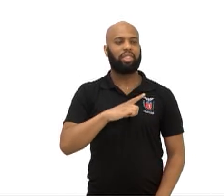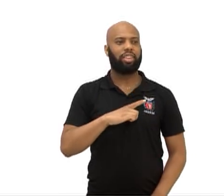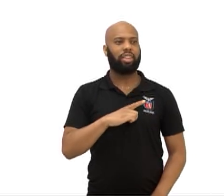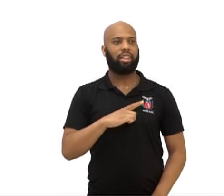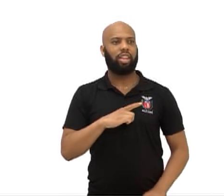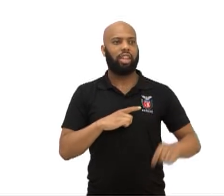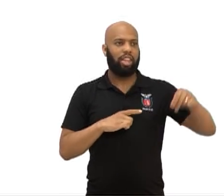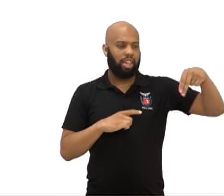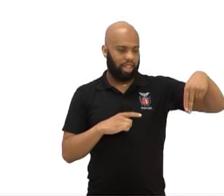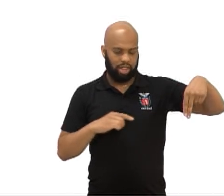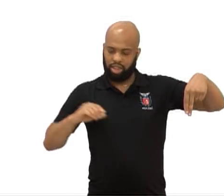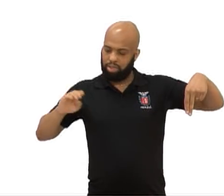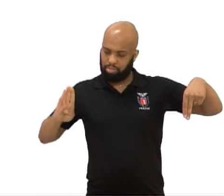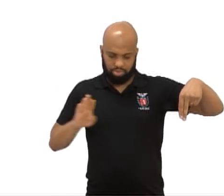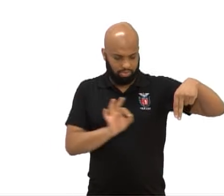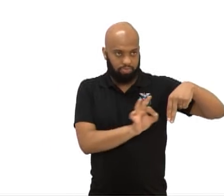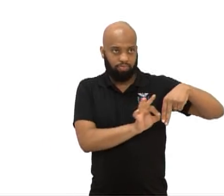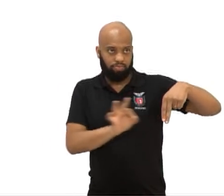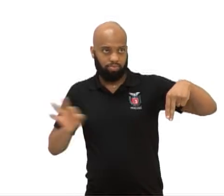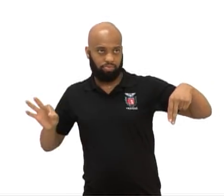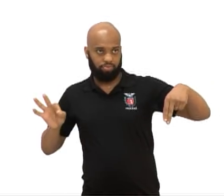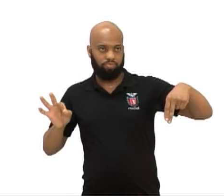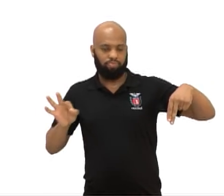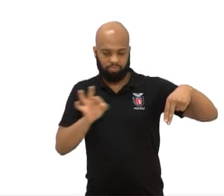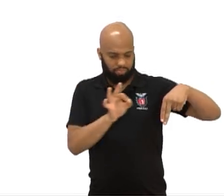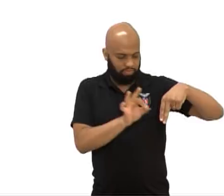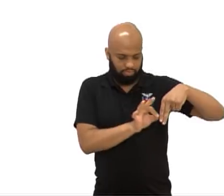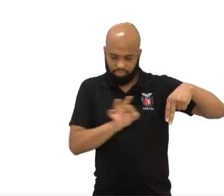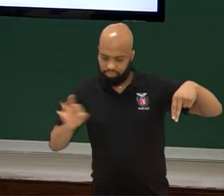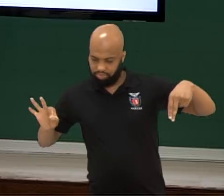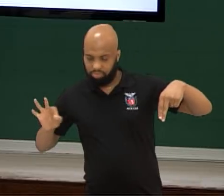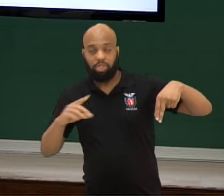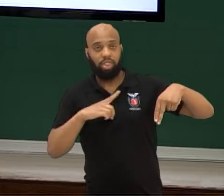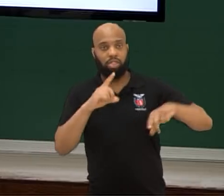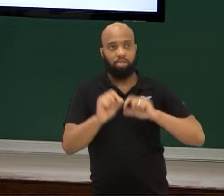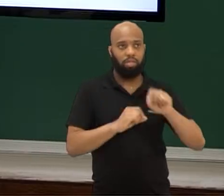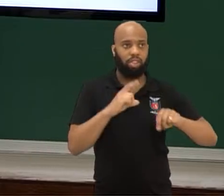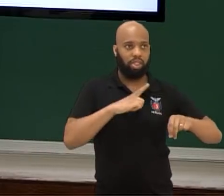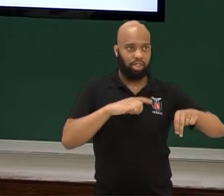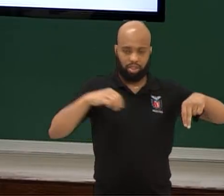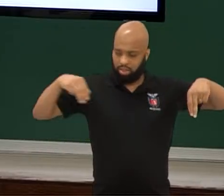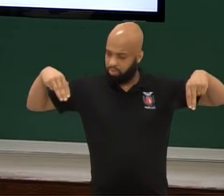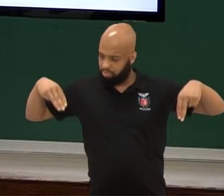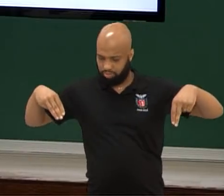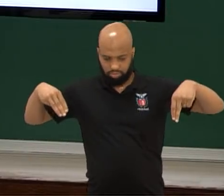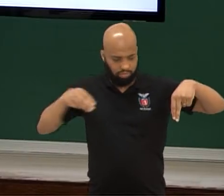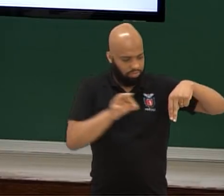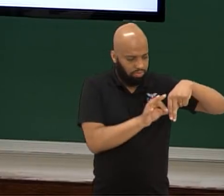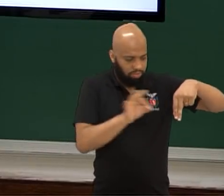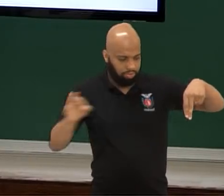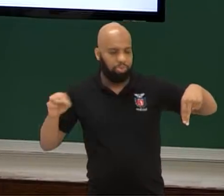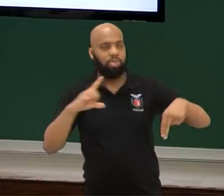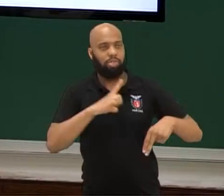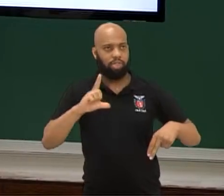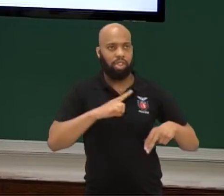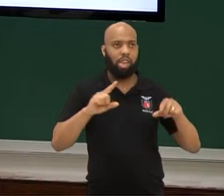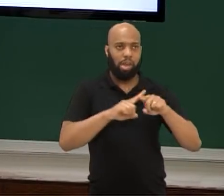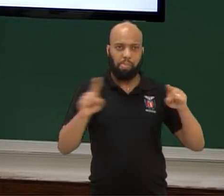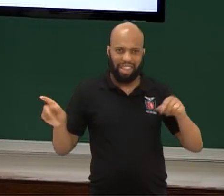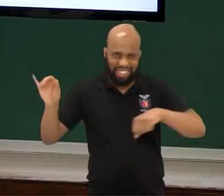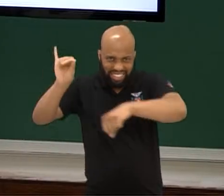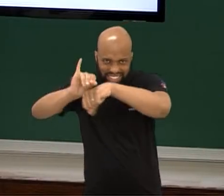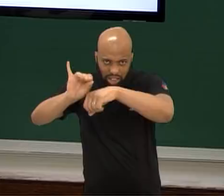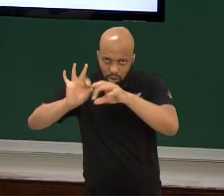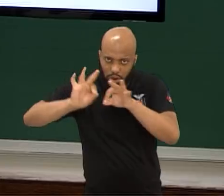segmento NB. Vejamos aqui, ó, ele vai de uma extremidade até a outra da circunferência, mas não passa